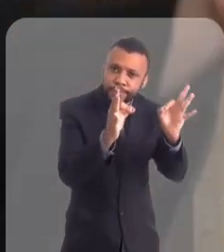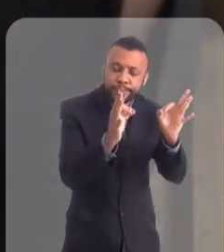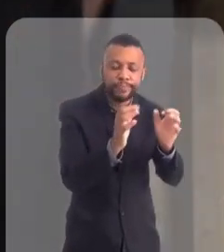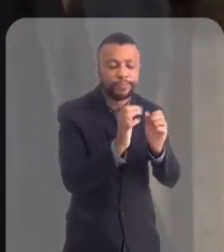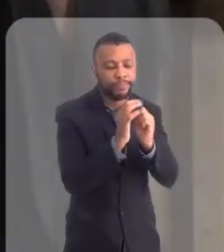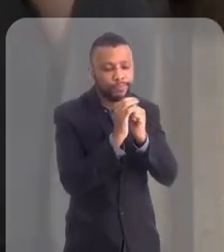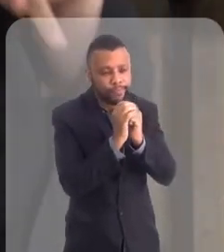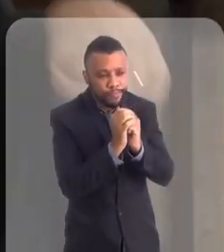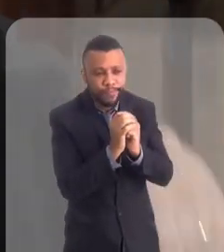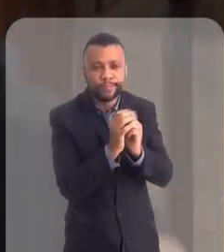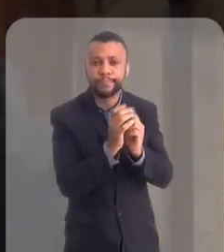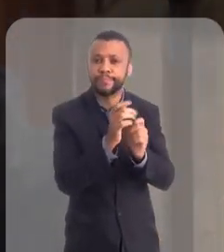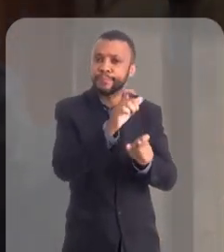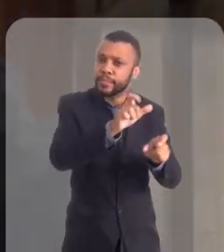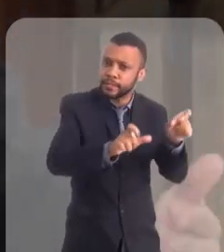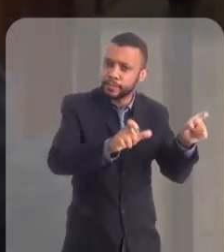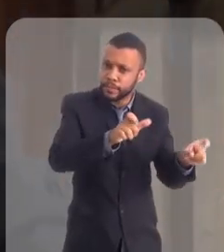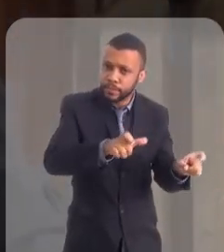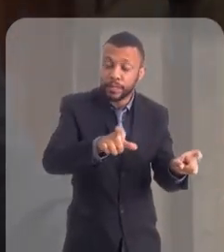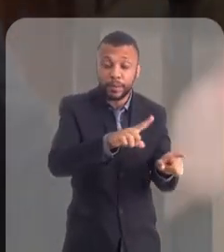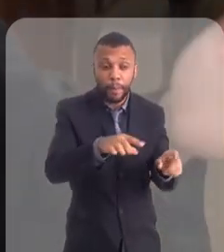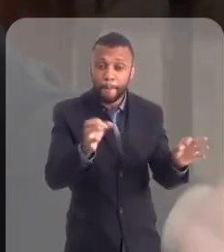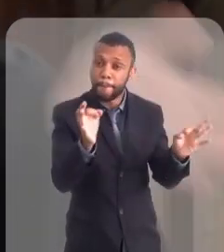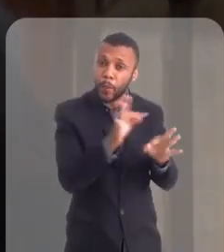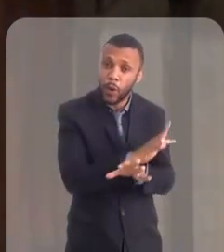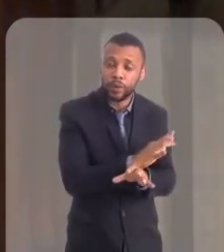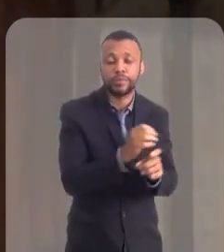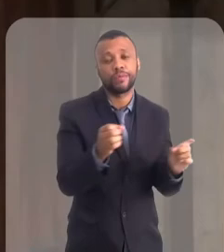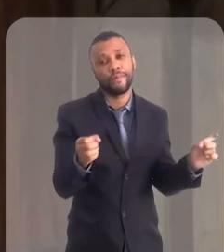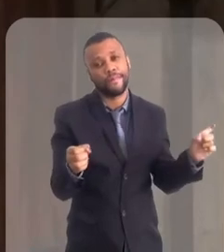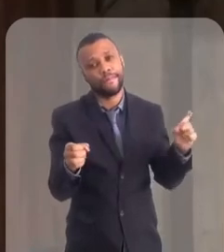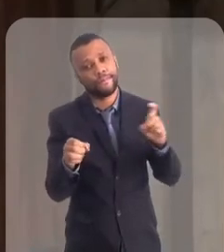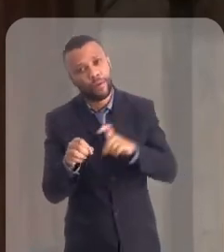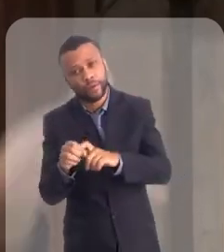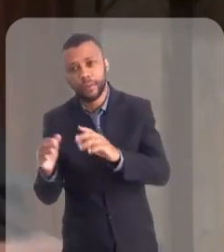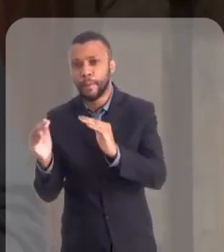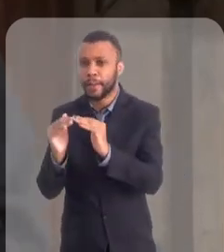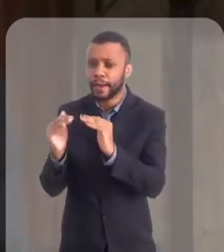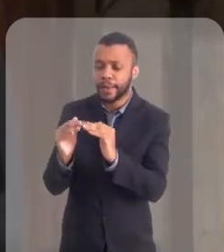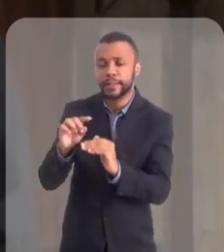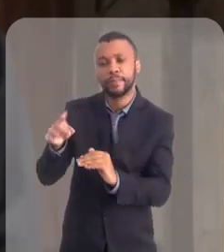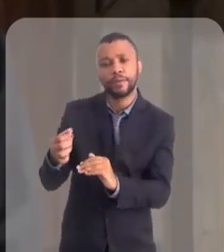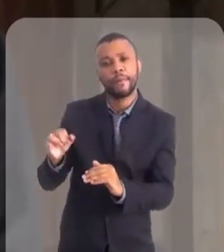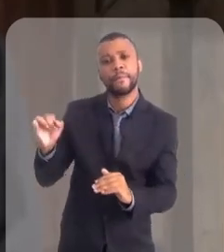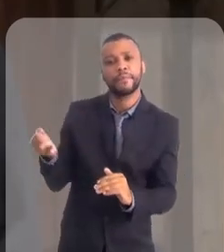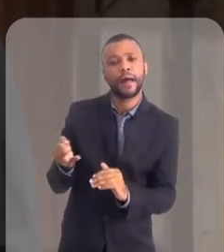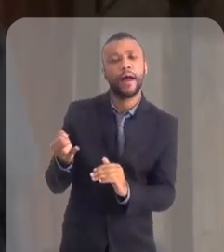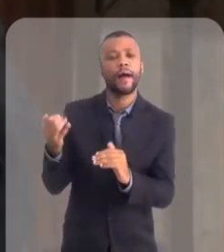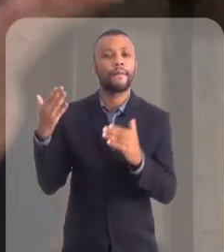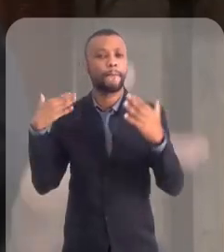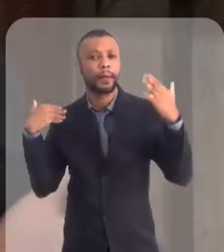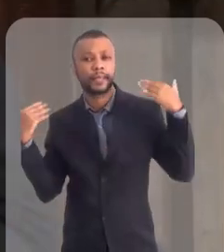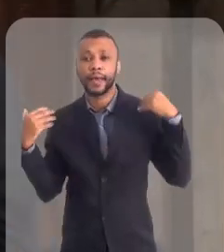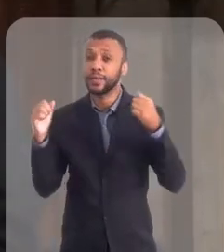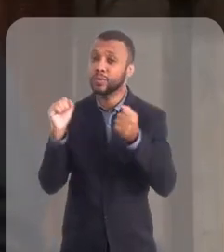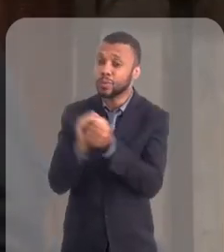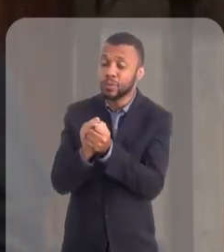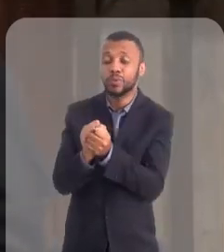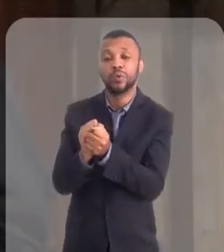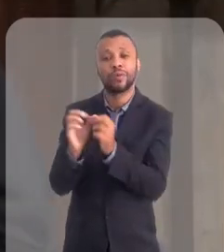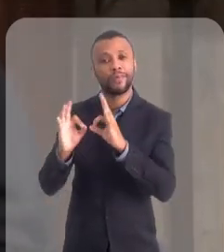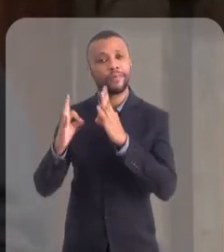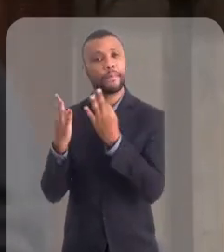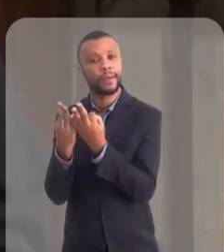cemitério, fiz as exéquias da pessoa e depois voltei para casa. Já tinha almoçado, quer dizer, almocei depois e depois fui passear